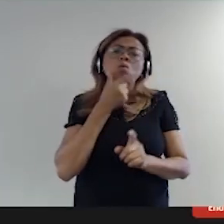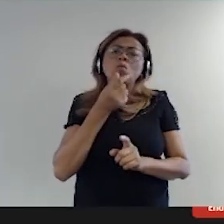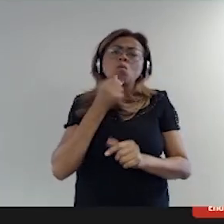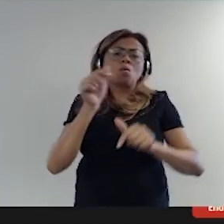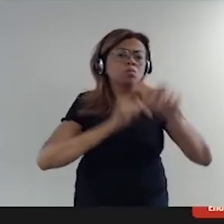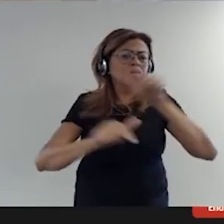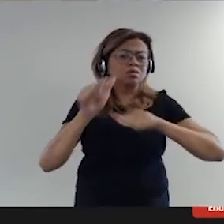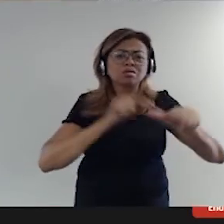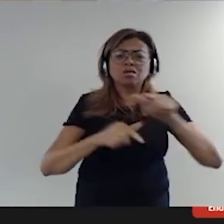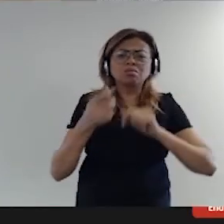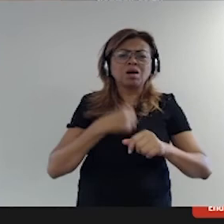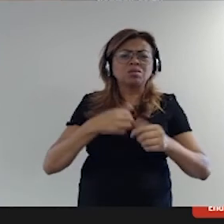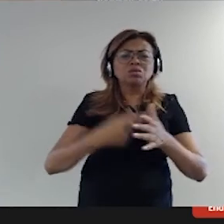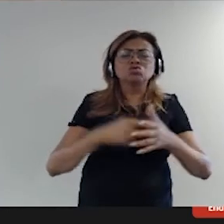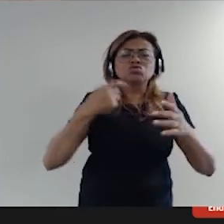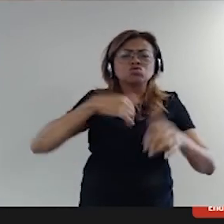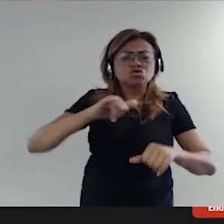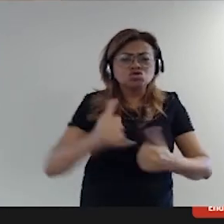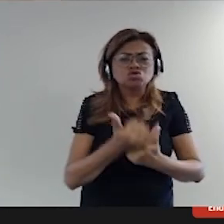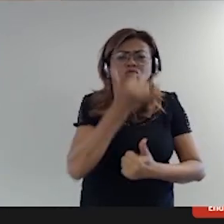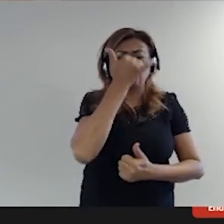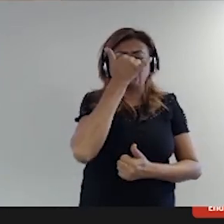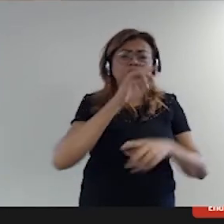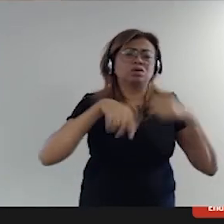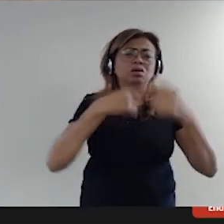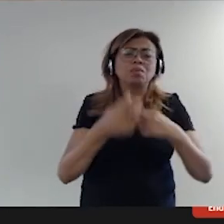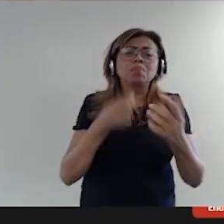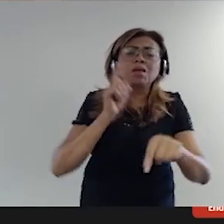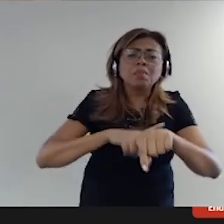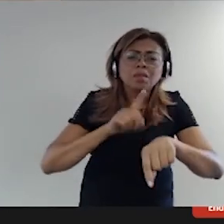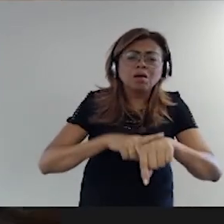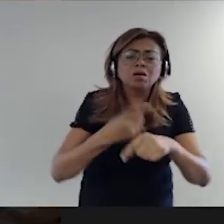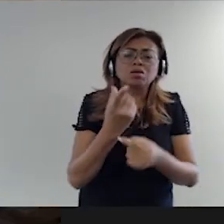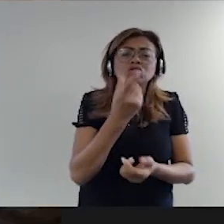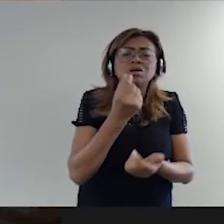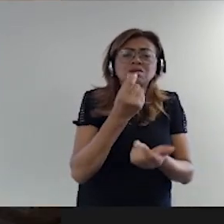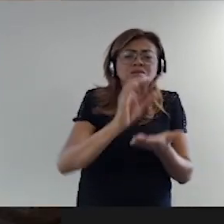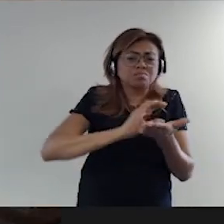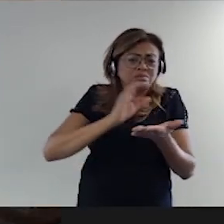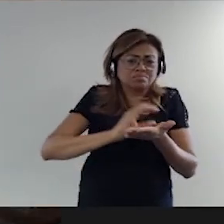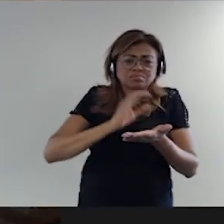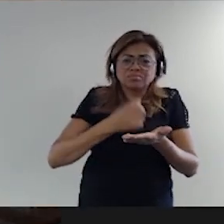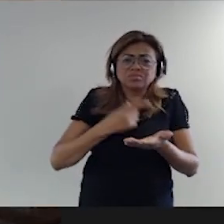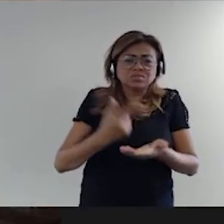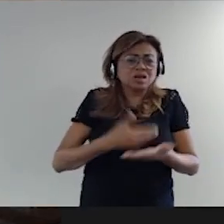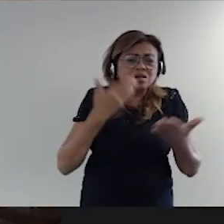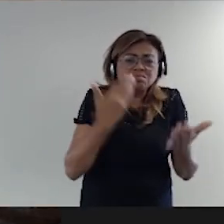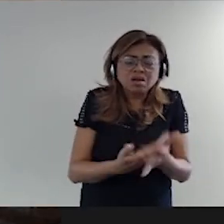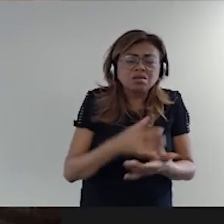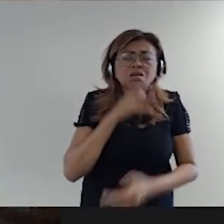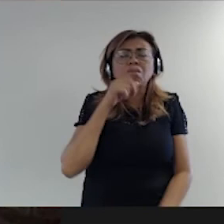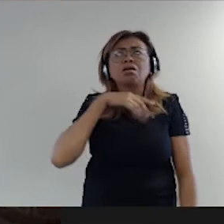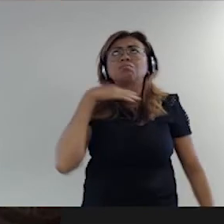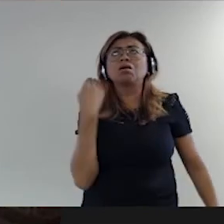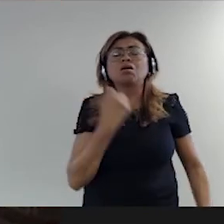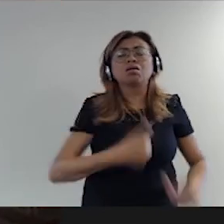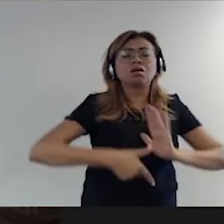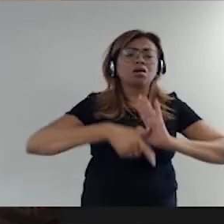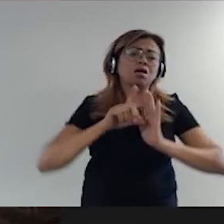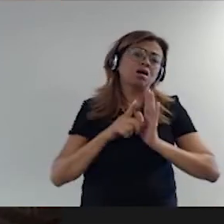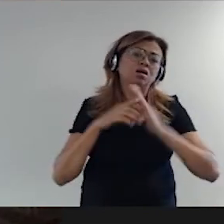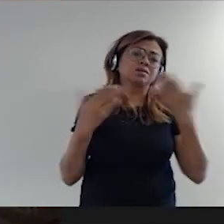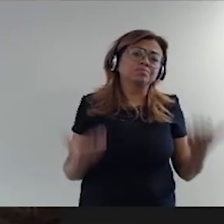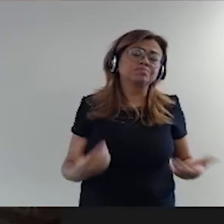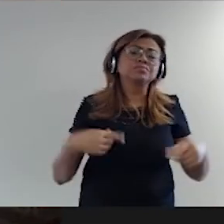crédito trabalhista também gera um sentimento de impunidade no povo brasileiro. A impunidade de um empresário que tem um tributo